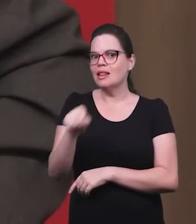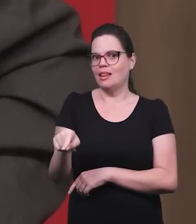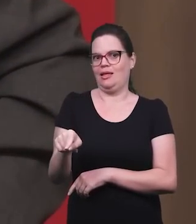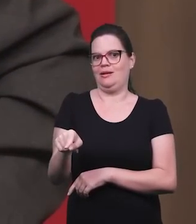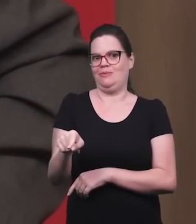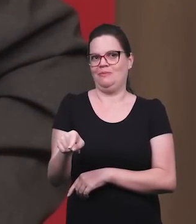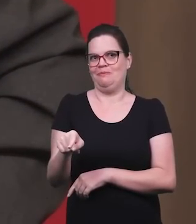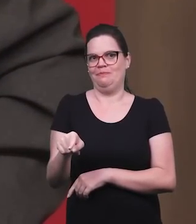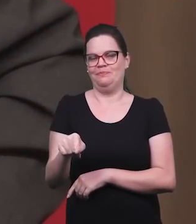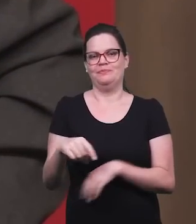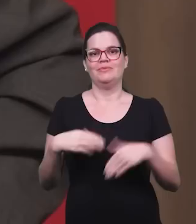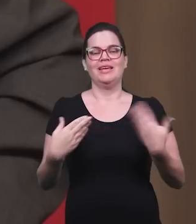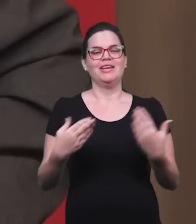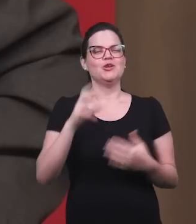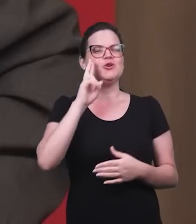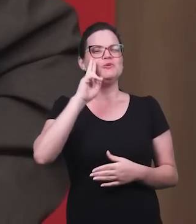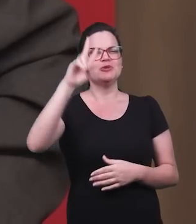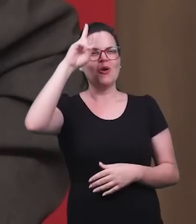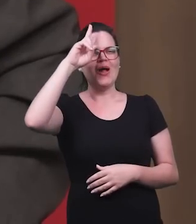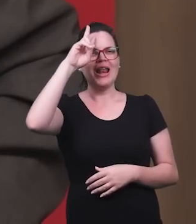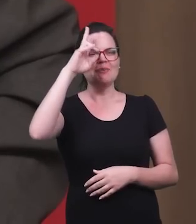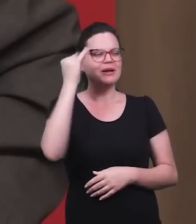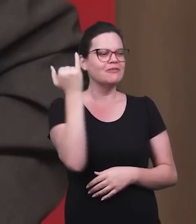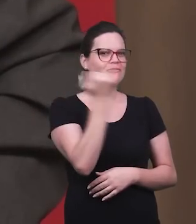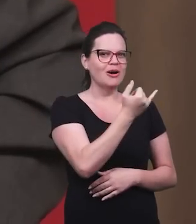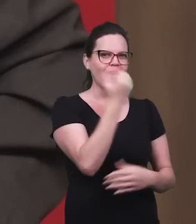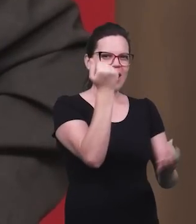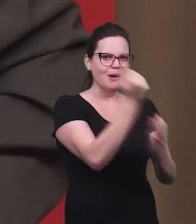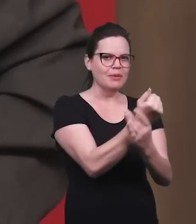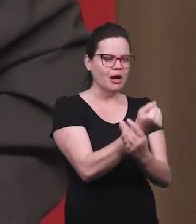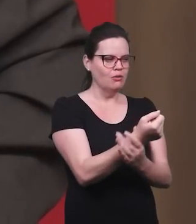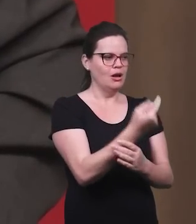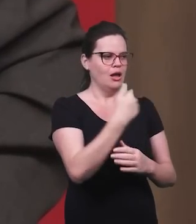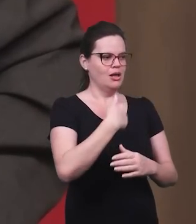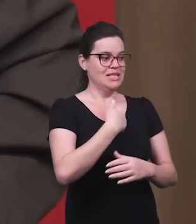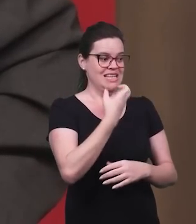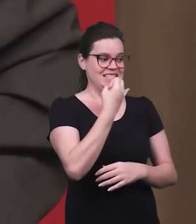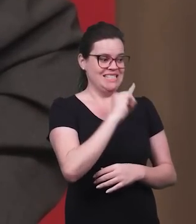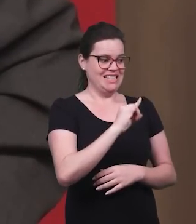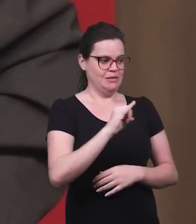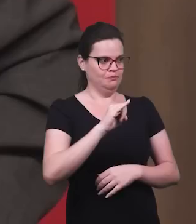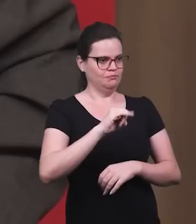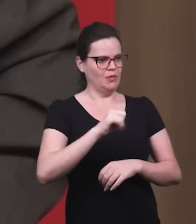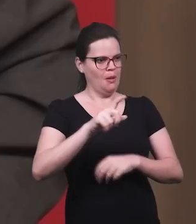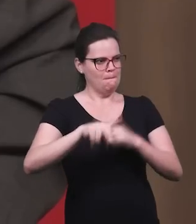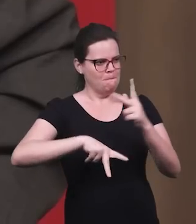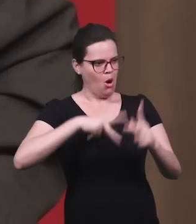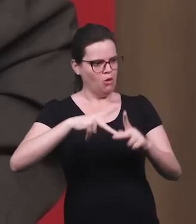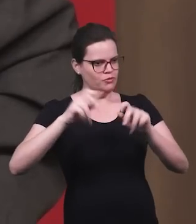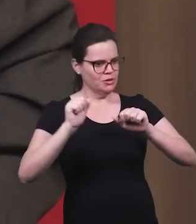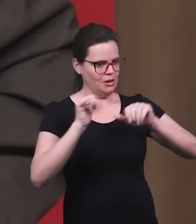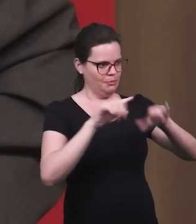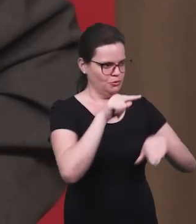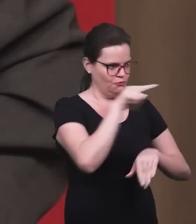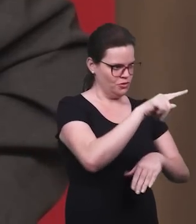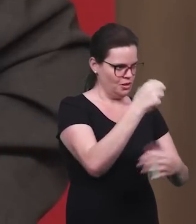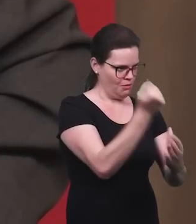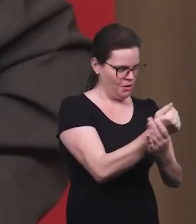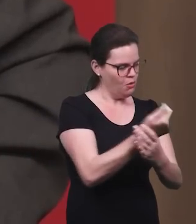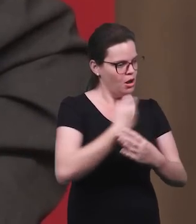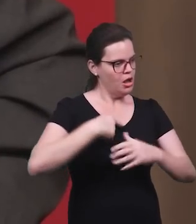Abraão, abençoarei os que te abençoarem. Temos o evangelho forte hoje no